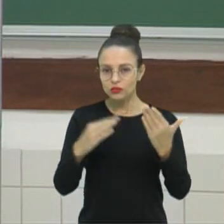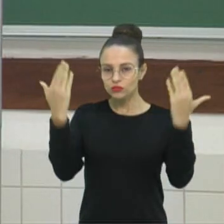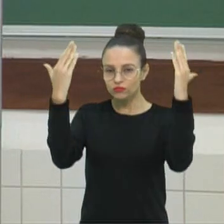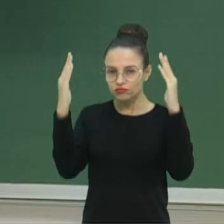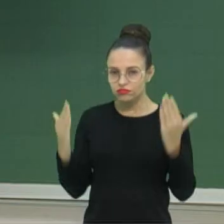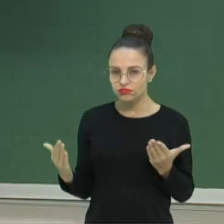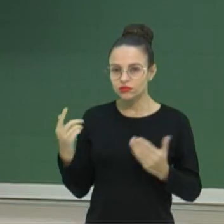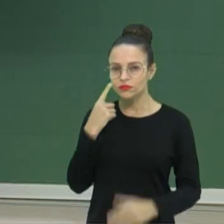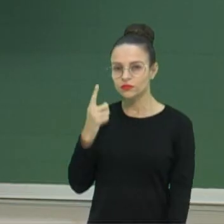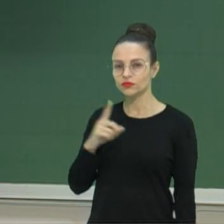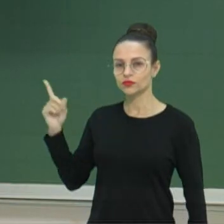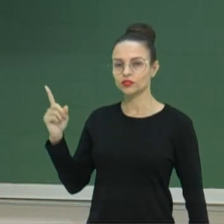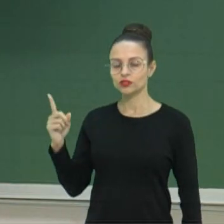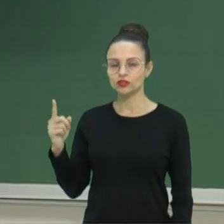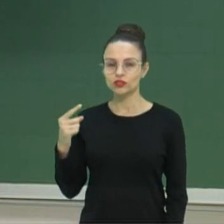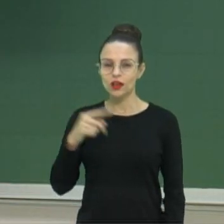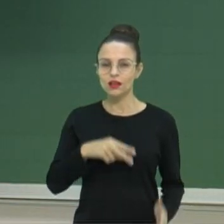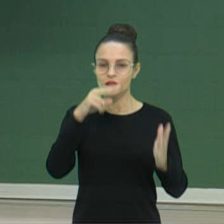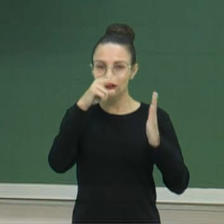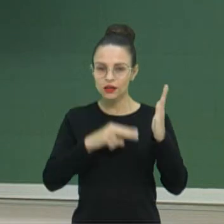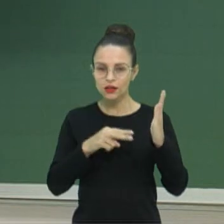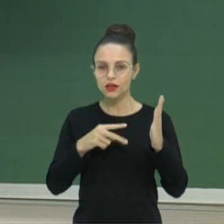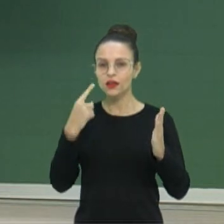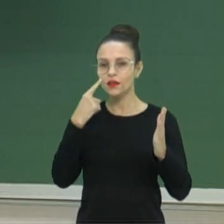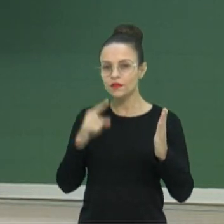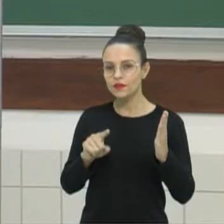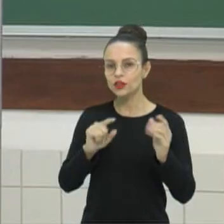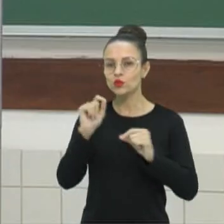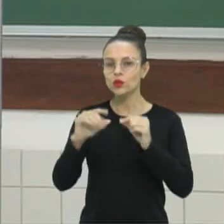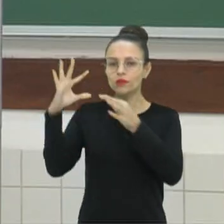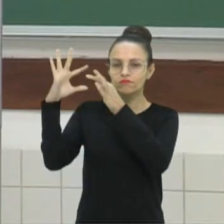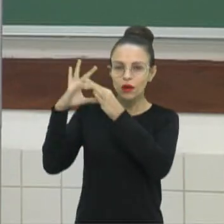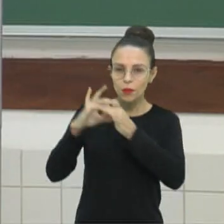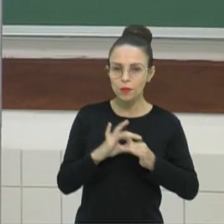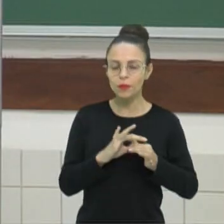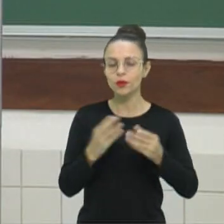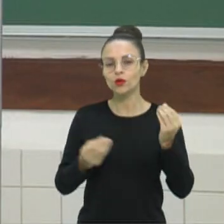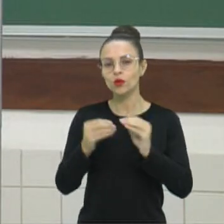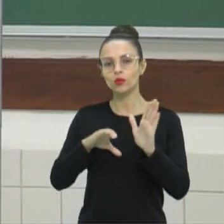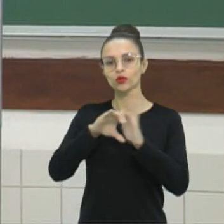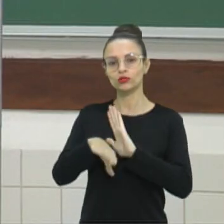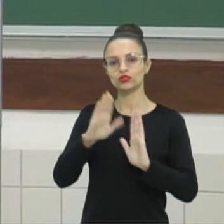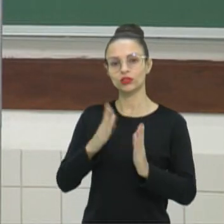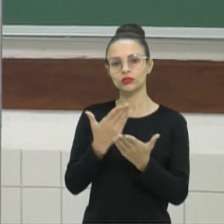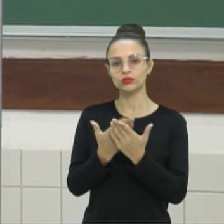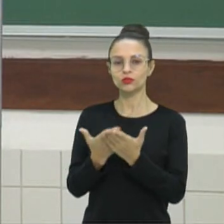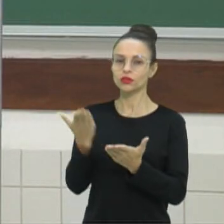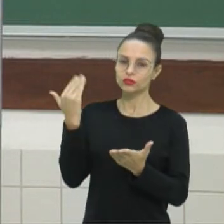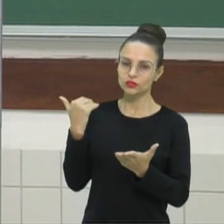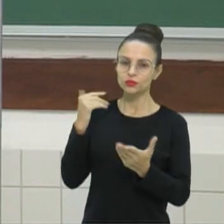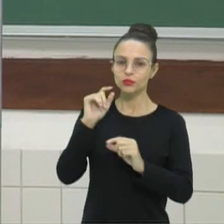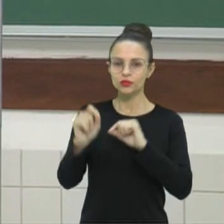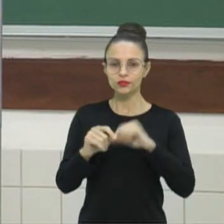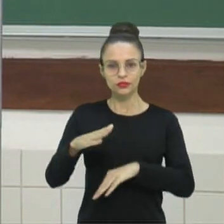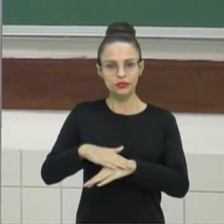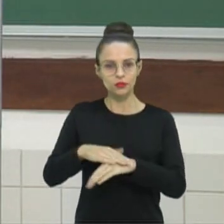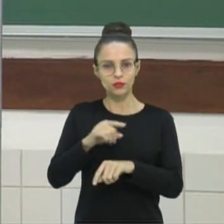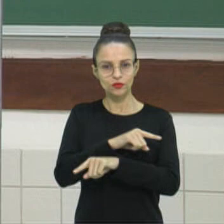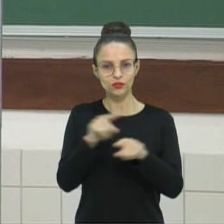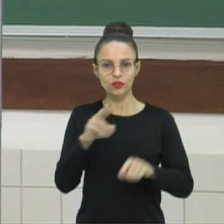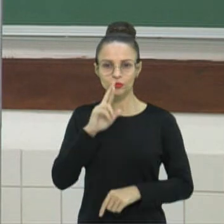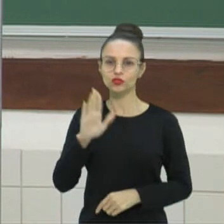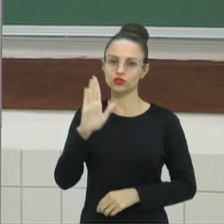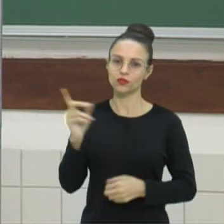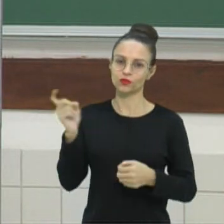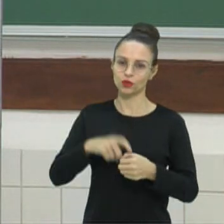Veja esse texto que está aqui, leiam ele, vejam a lógica dele ali, dos conteúdos que a gente estudou anteriormente, inclusive. Eu vou dar um tempinho para vocês e